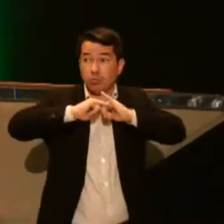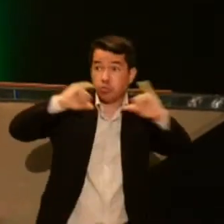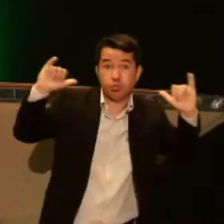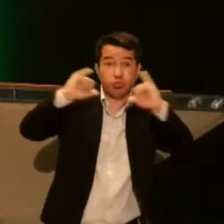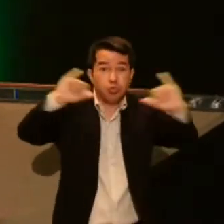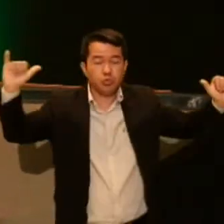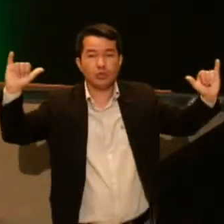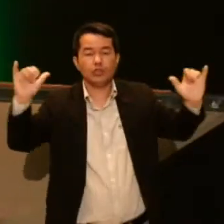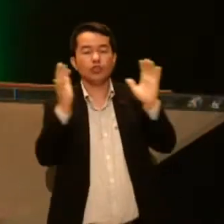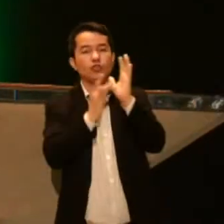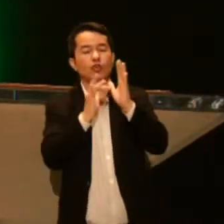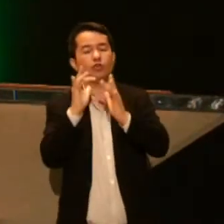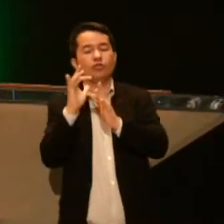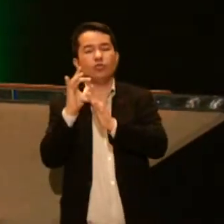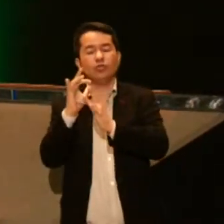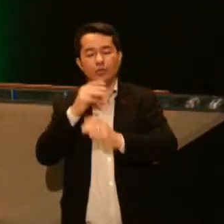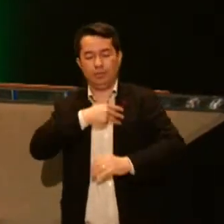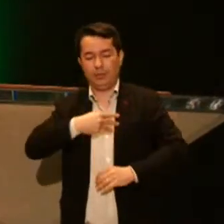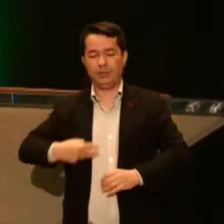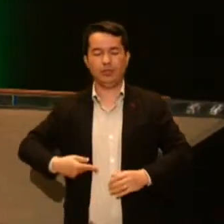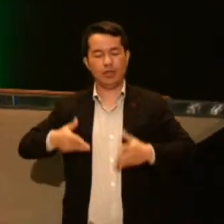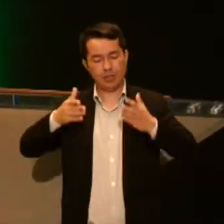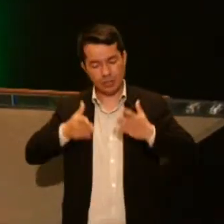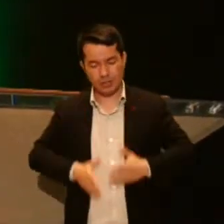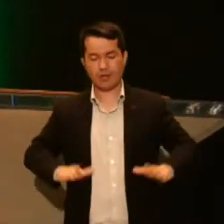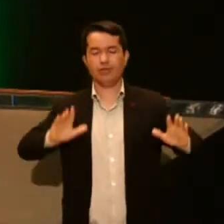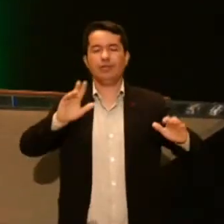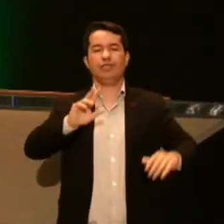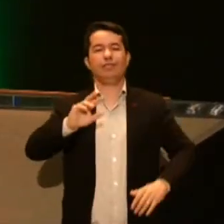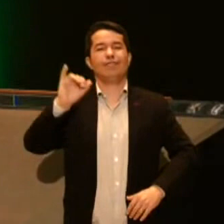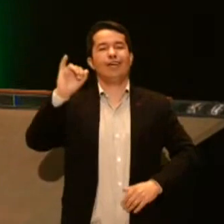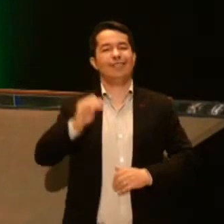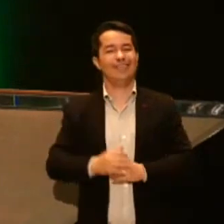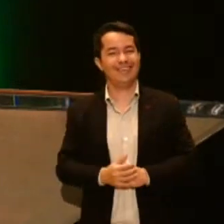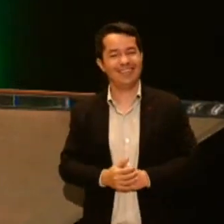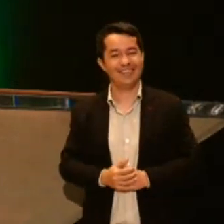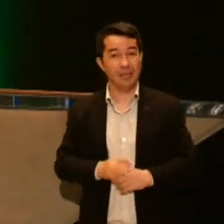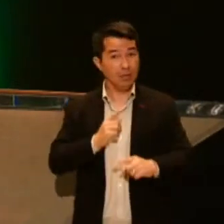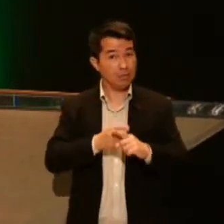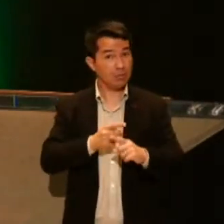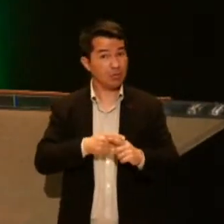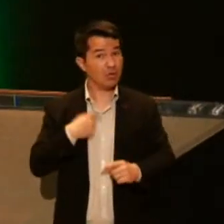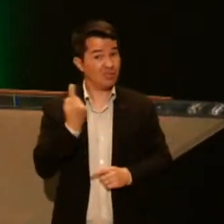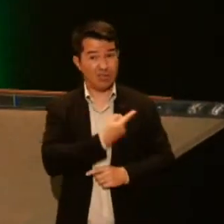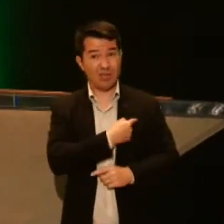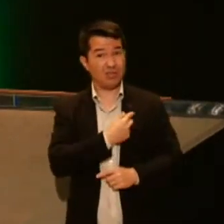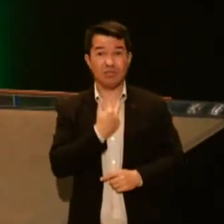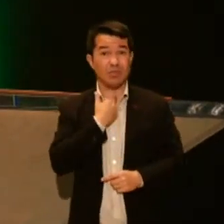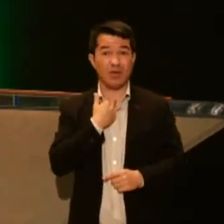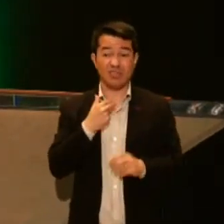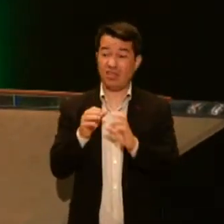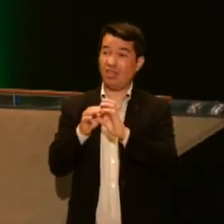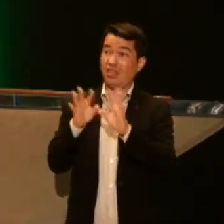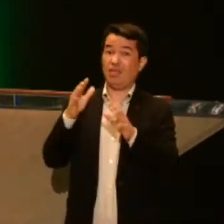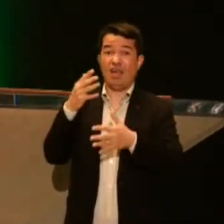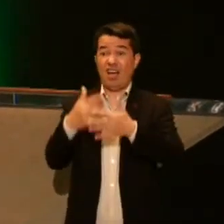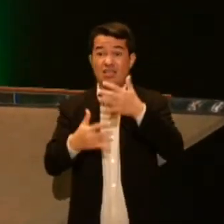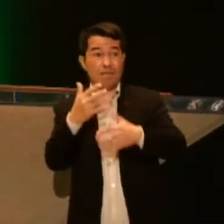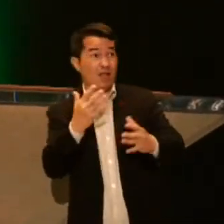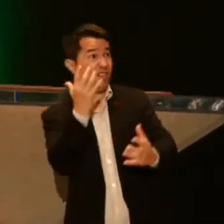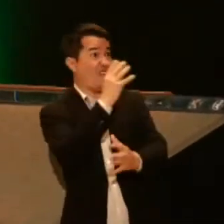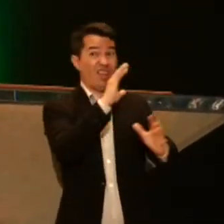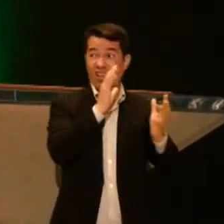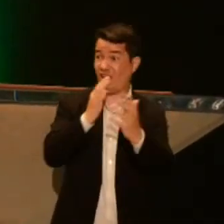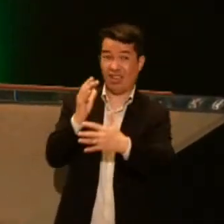há distâncias que nos impeçam de alcançar o nosso Salvador, se o nosso coração estiver